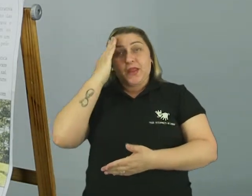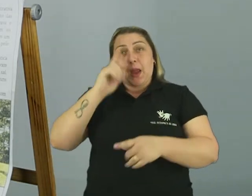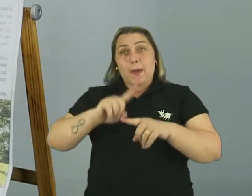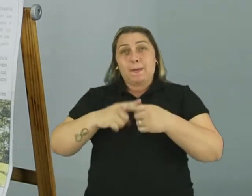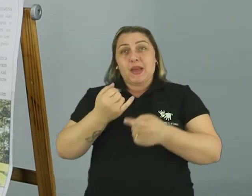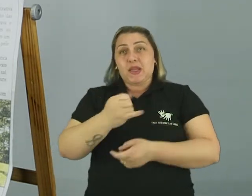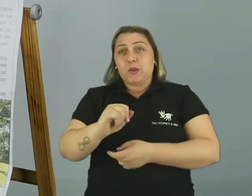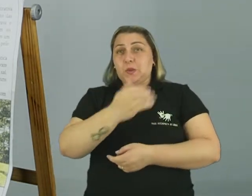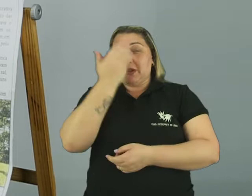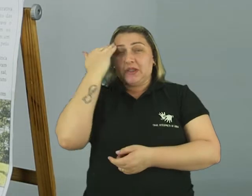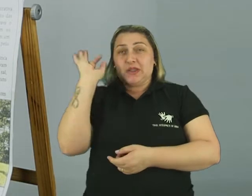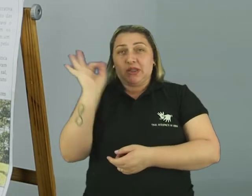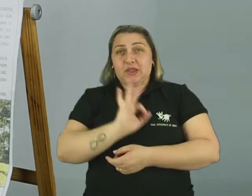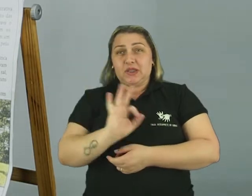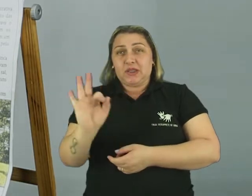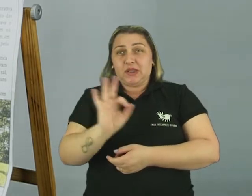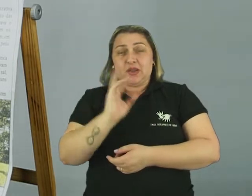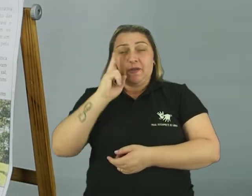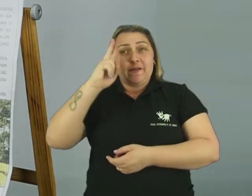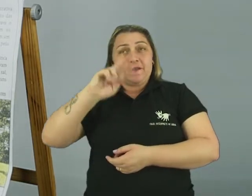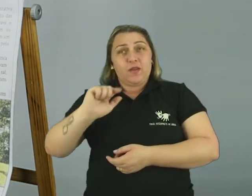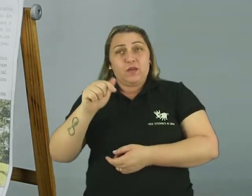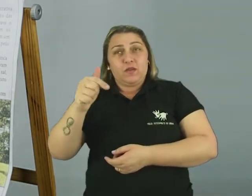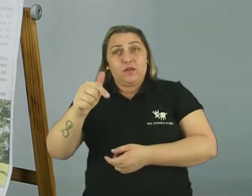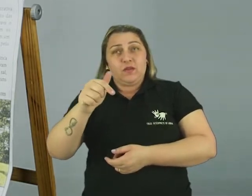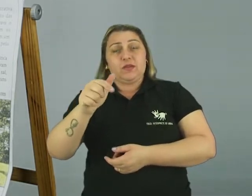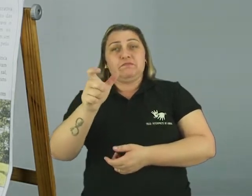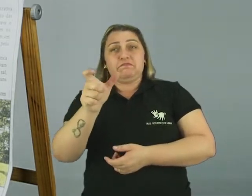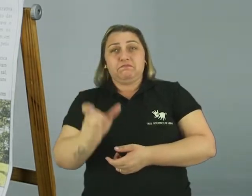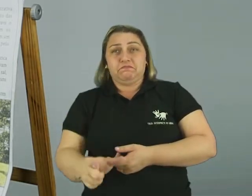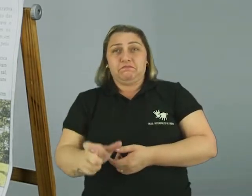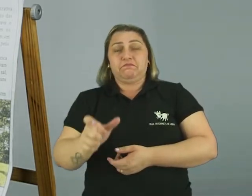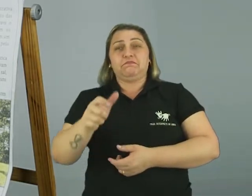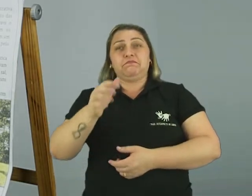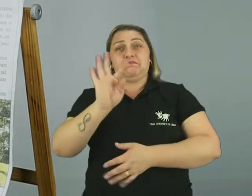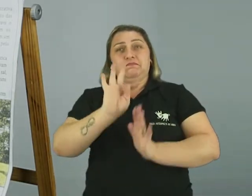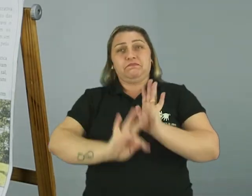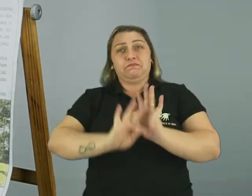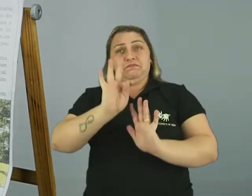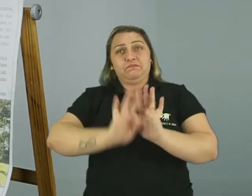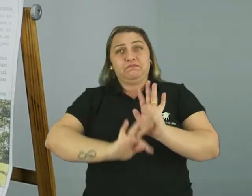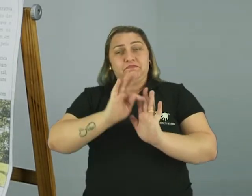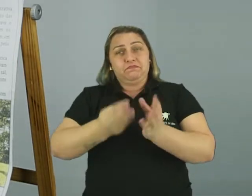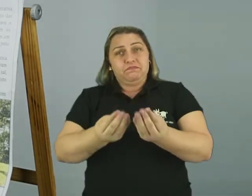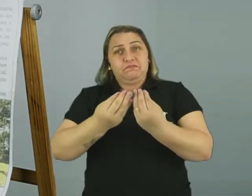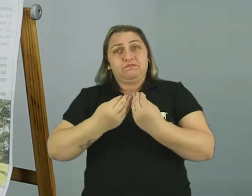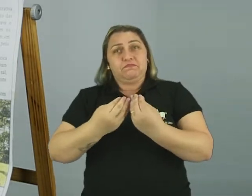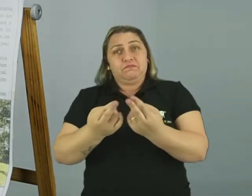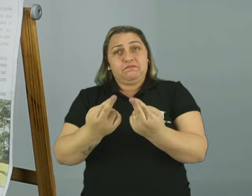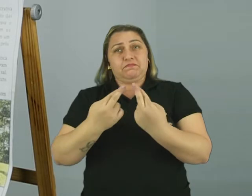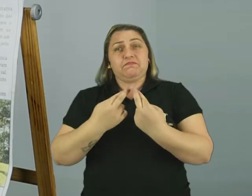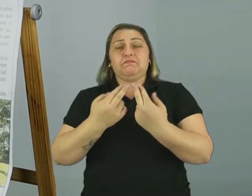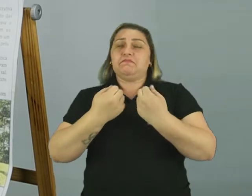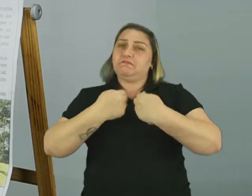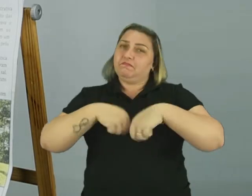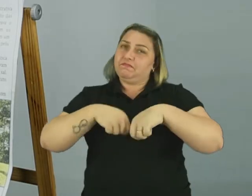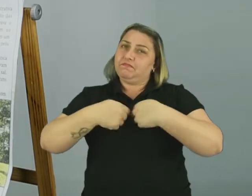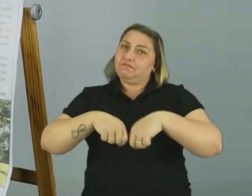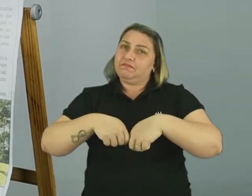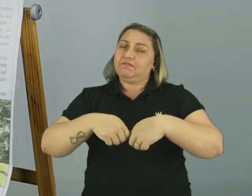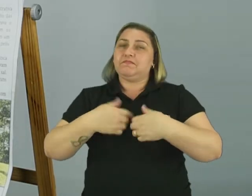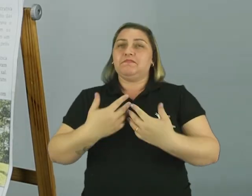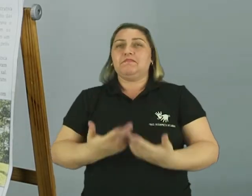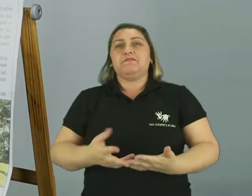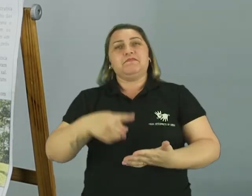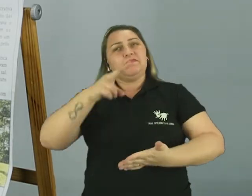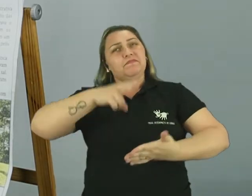se eu não entendi, eu vou ver a outra parte do texto e as outras partes do texto vão me dar as respostas que eu preciso.